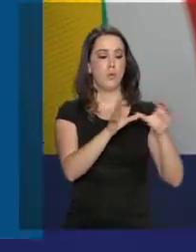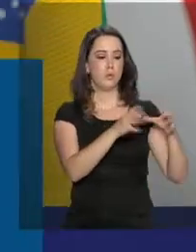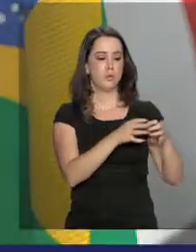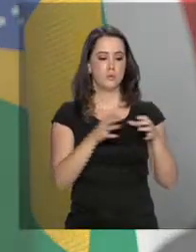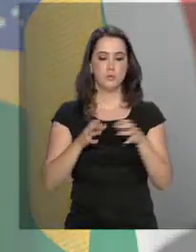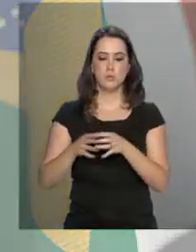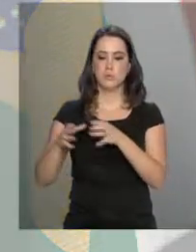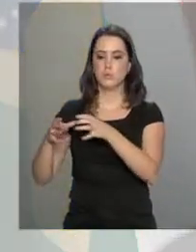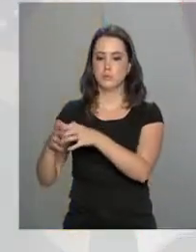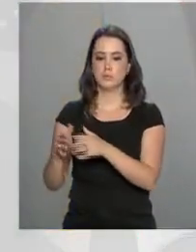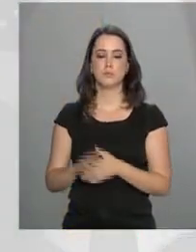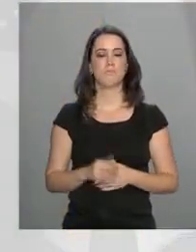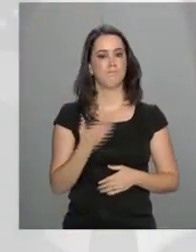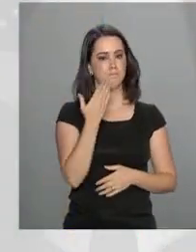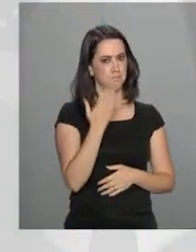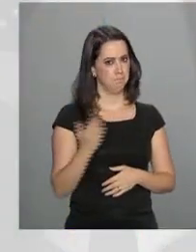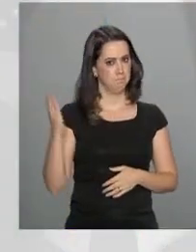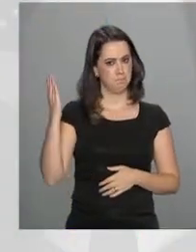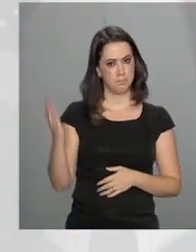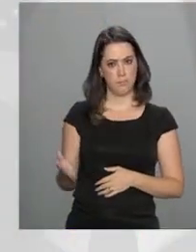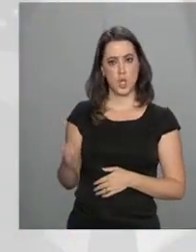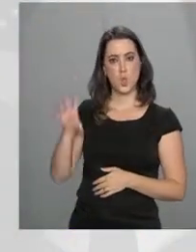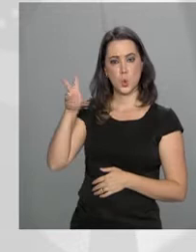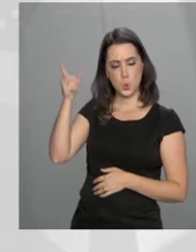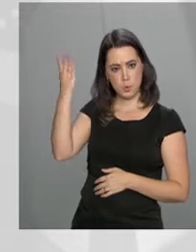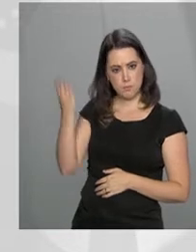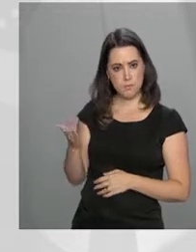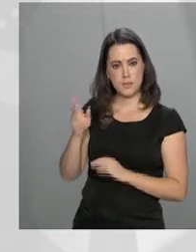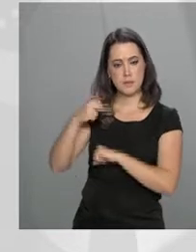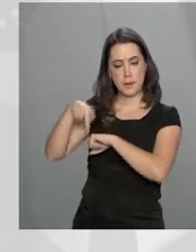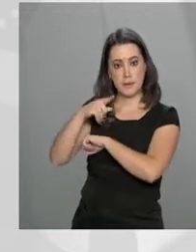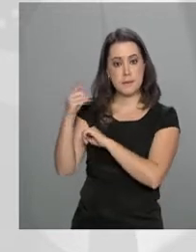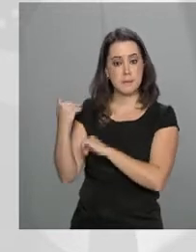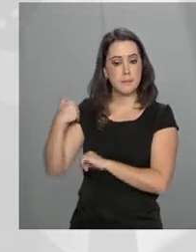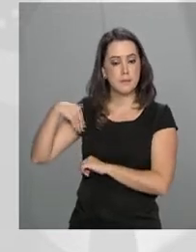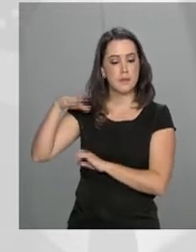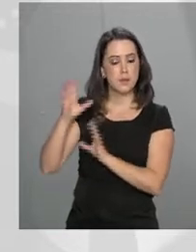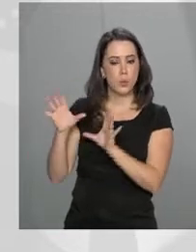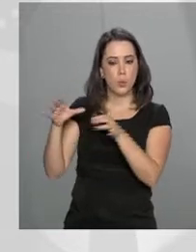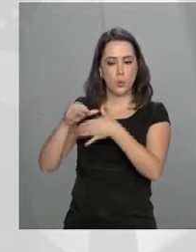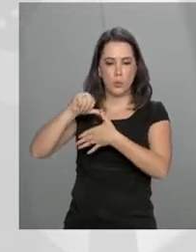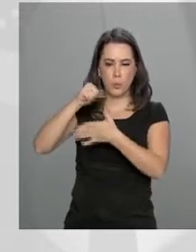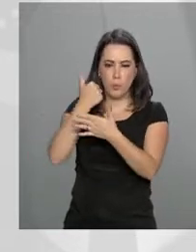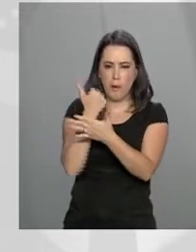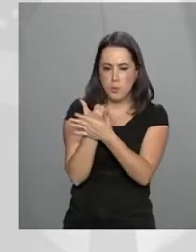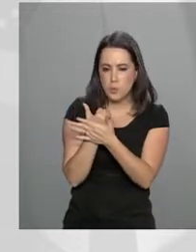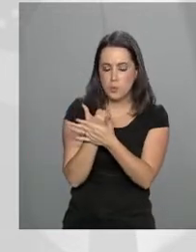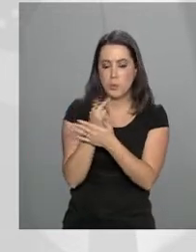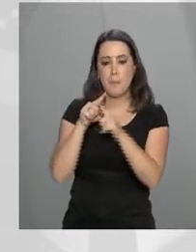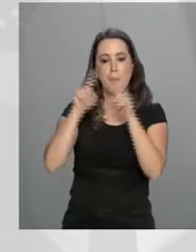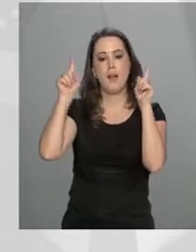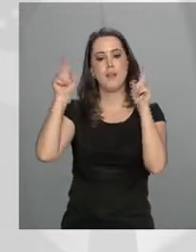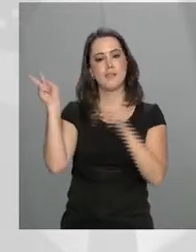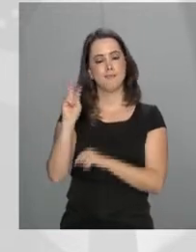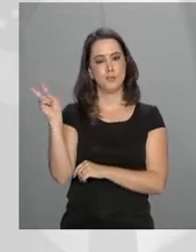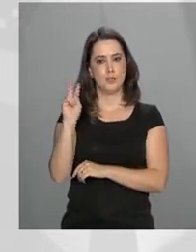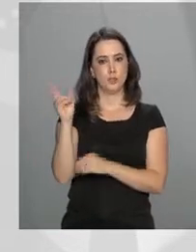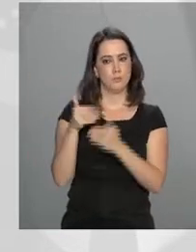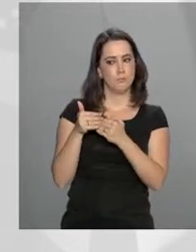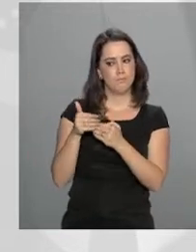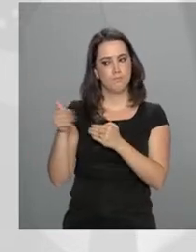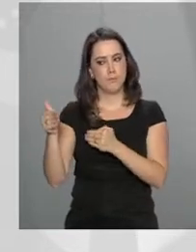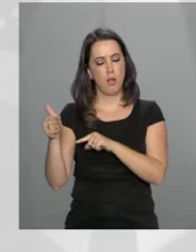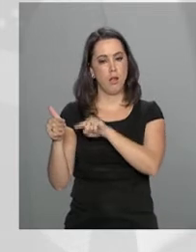argentina paraguai uruguai e venezuela são os países que formam o mercosul mas a venezuela está